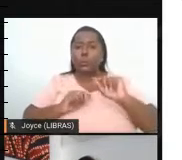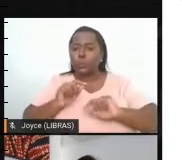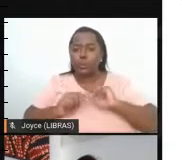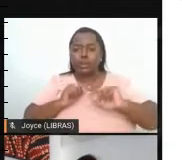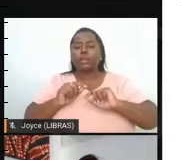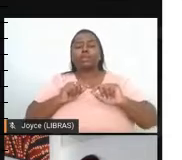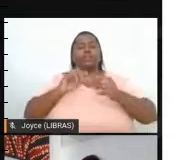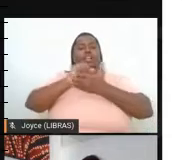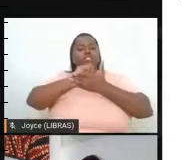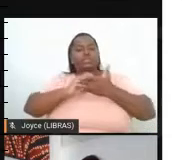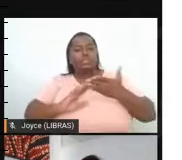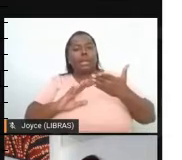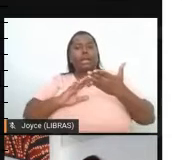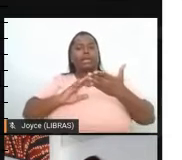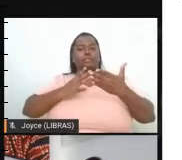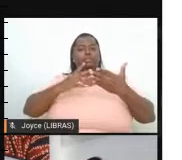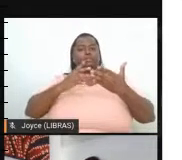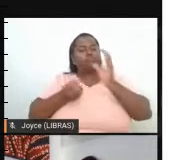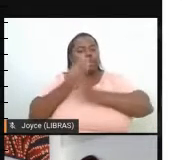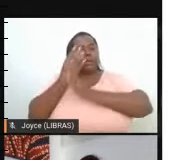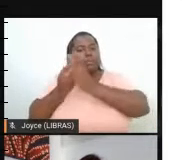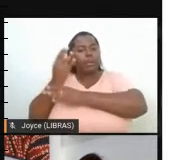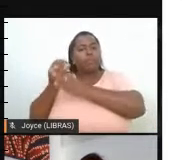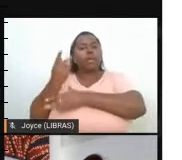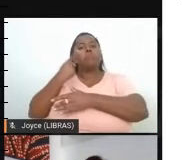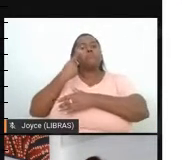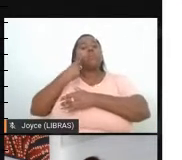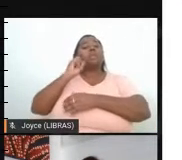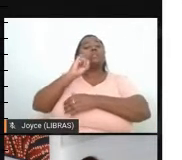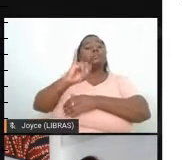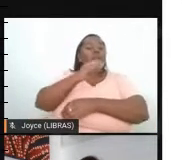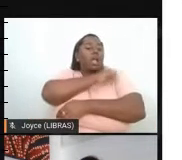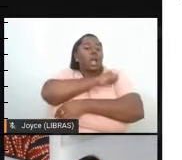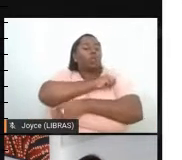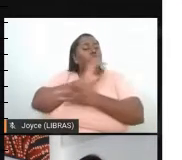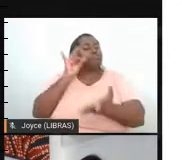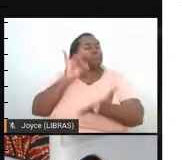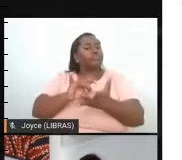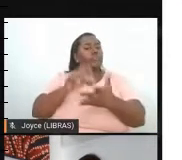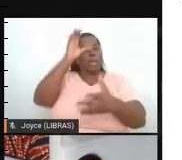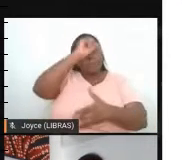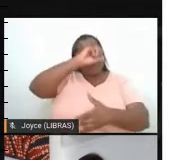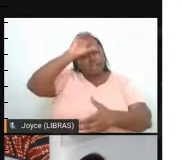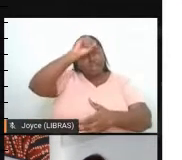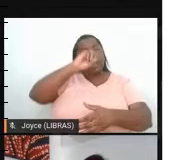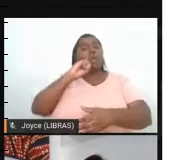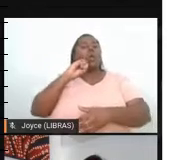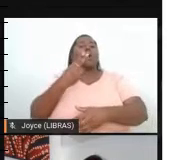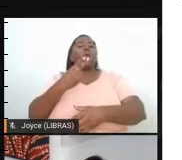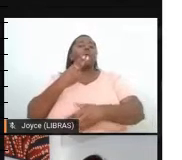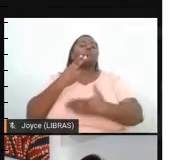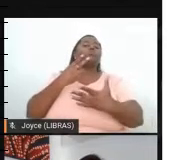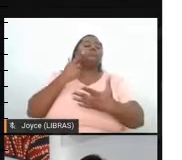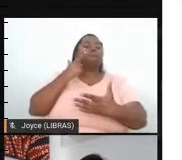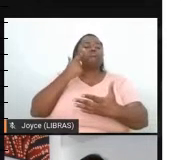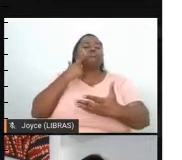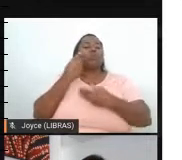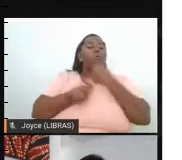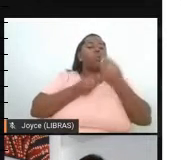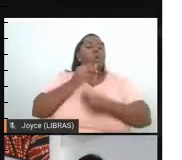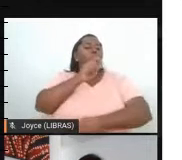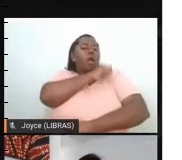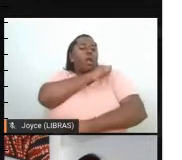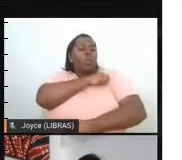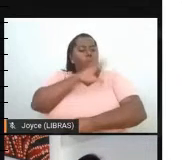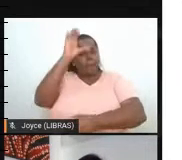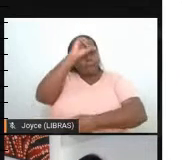se os alunos estão aprendendo, né, o quanto eles conseguiram diagnosticar e eles mesmos saberem